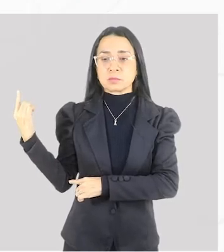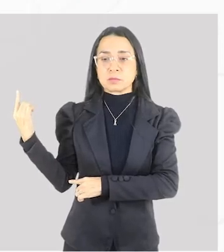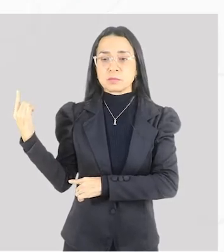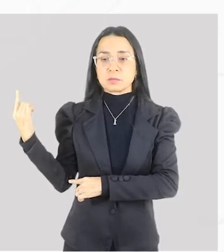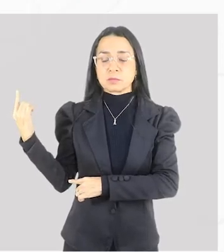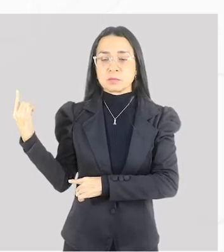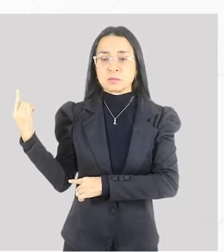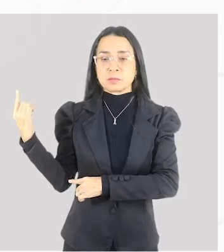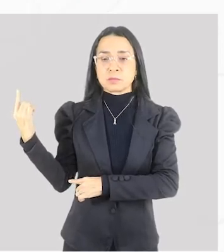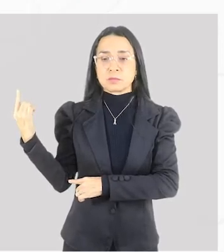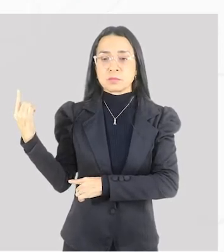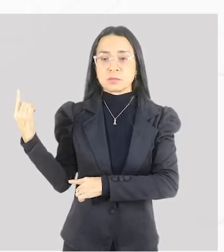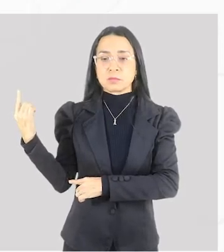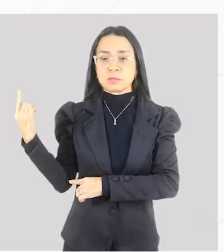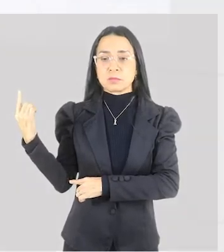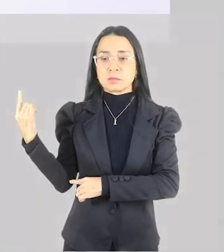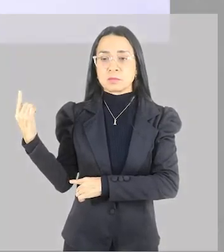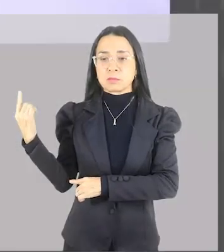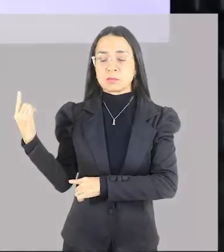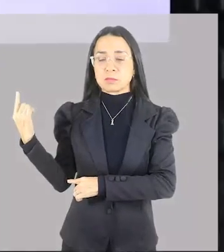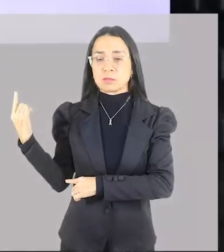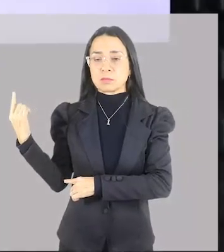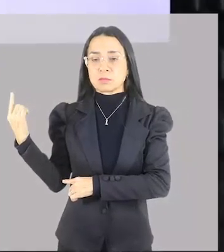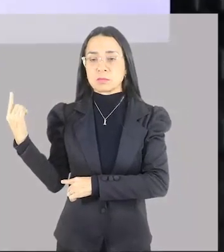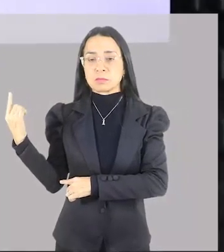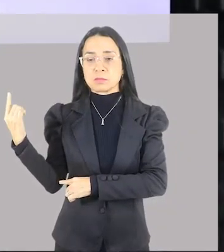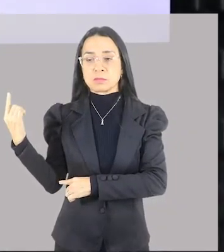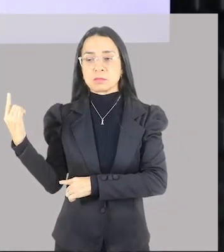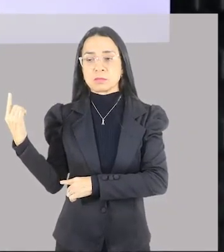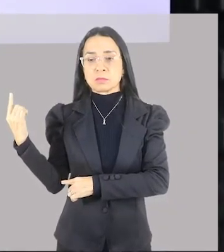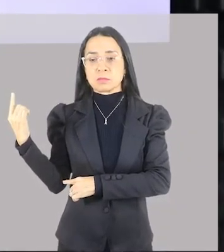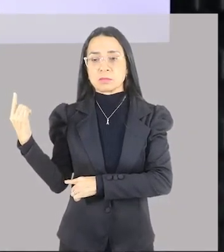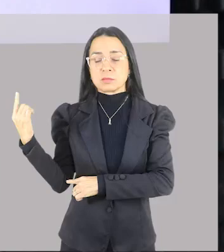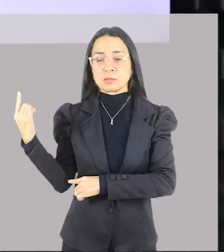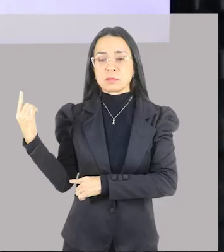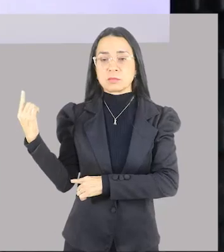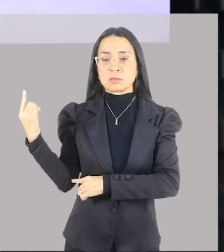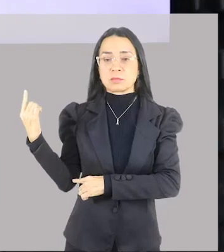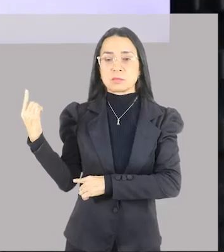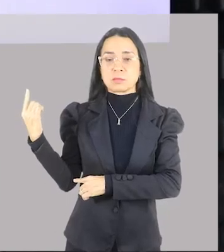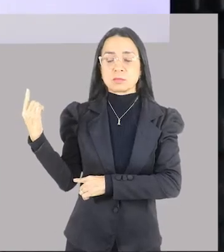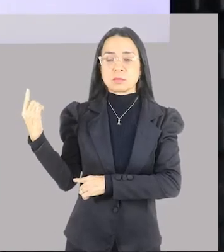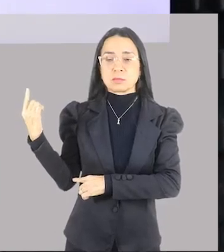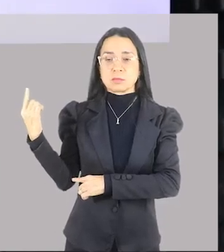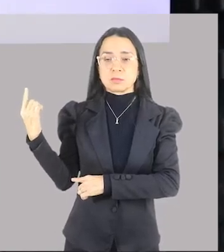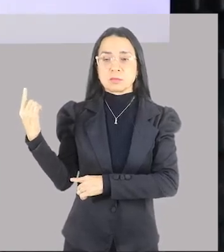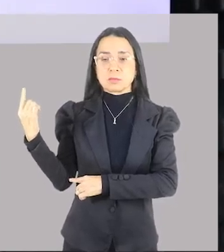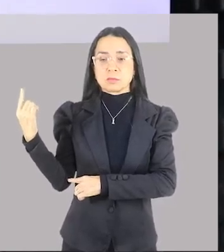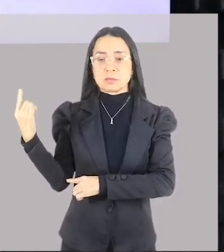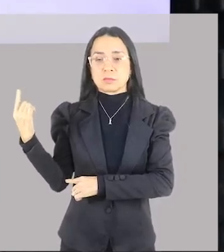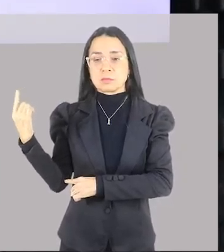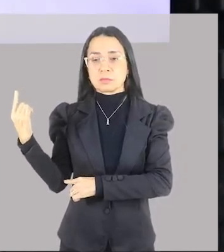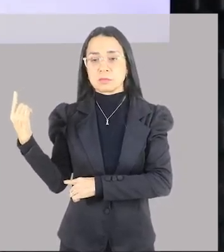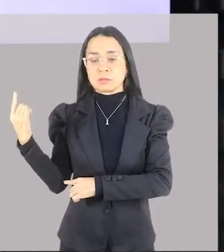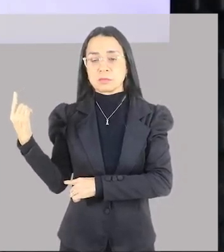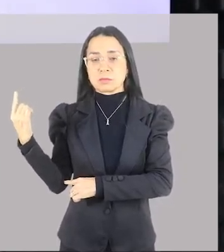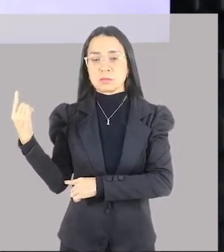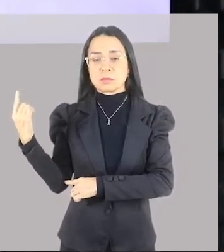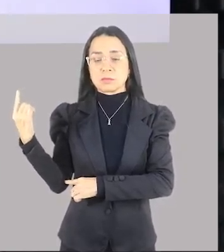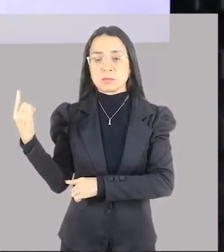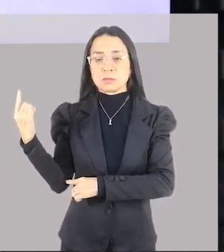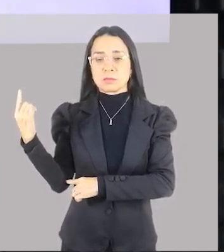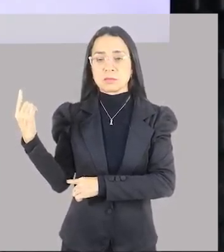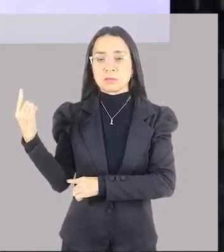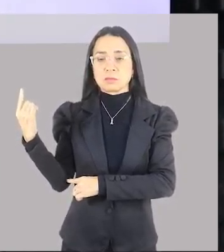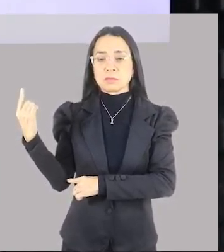XX, como Pablo Picasso, a algumas proposições artísticas denominadas vanguardas.